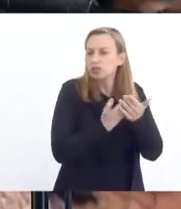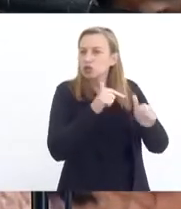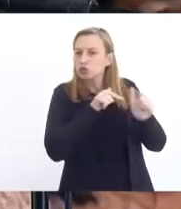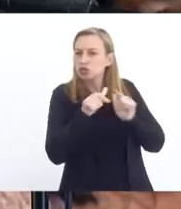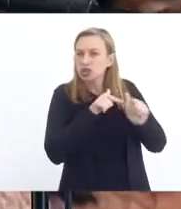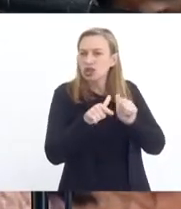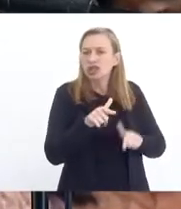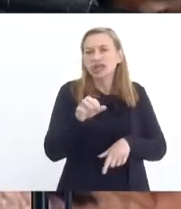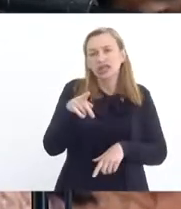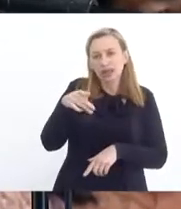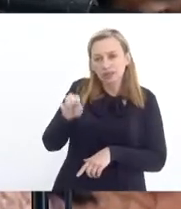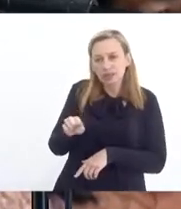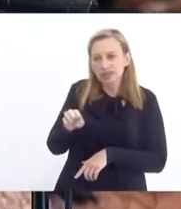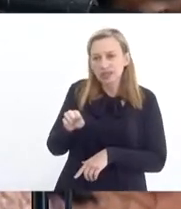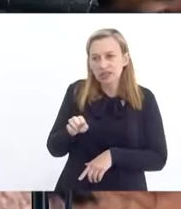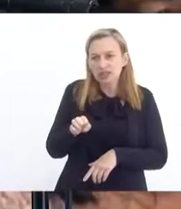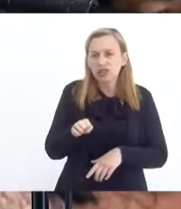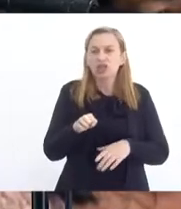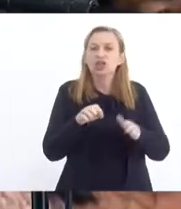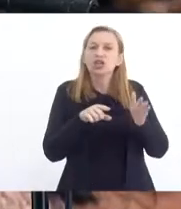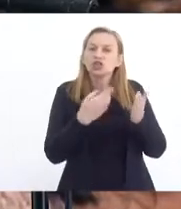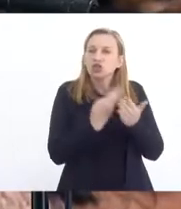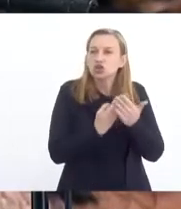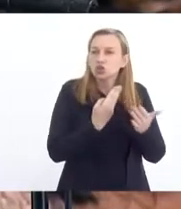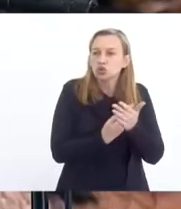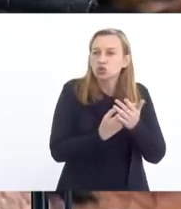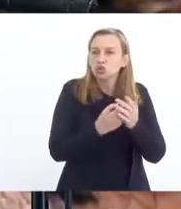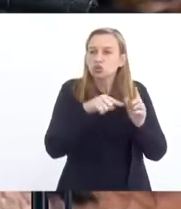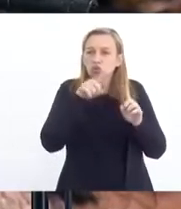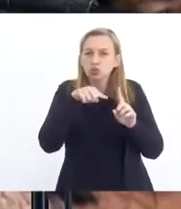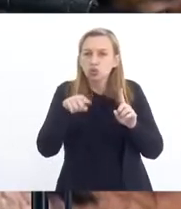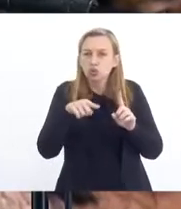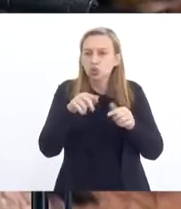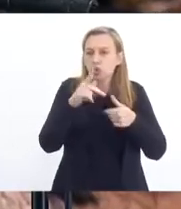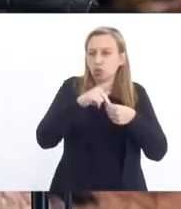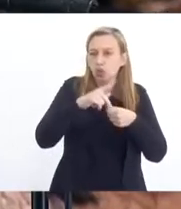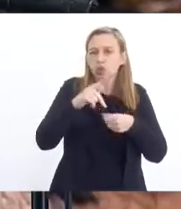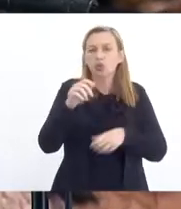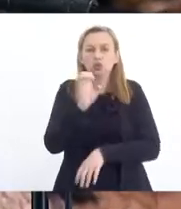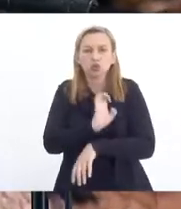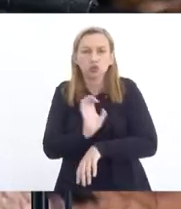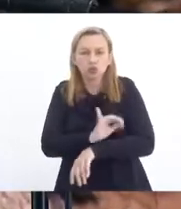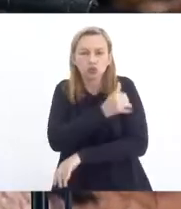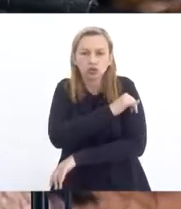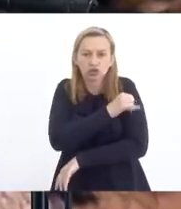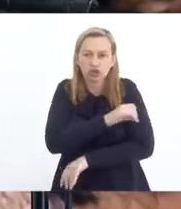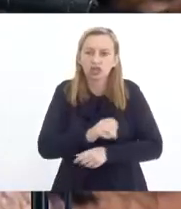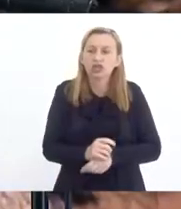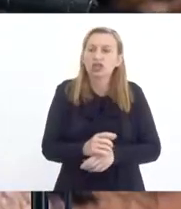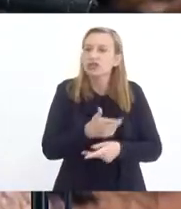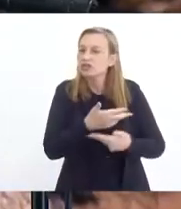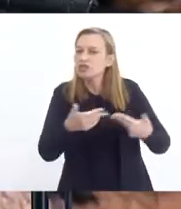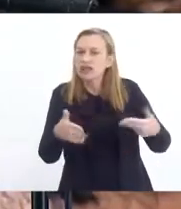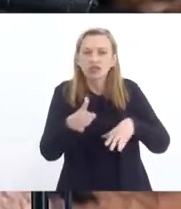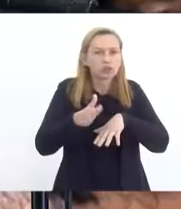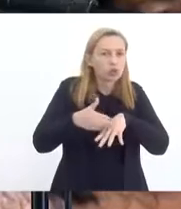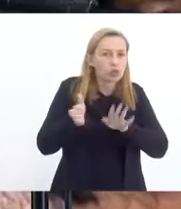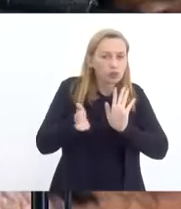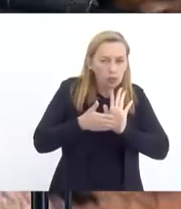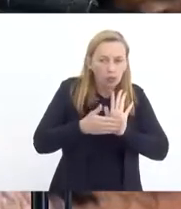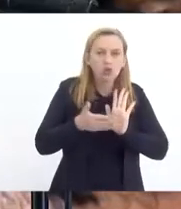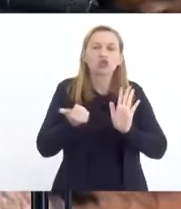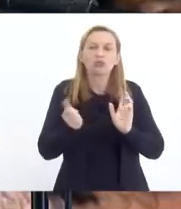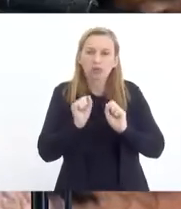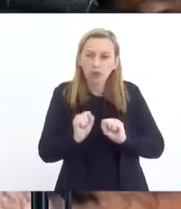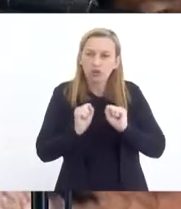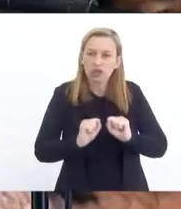o INEP, Instituto Nacional de Estudo Estatístico do Petróleo, que fica sediado no Rio de Janeiro, e nós temos várias propostas para